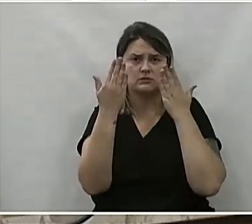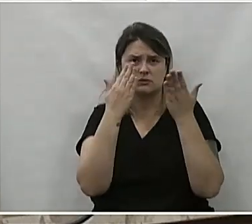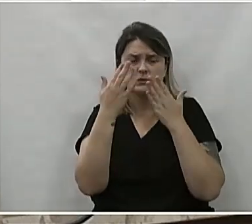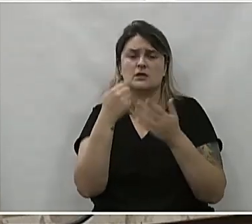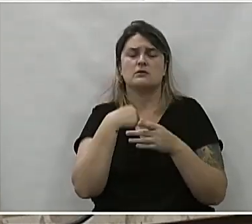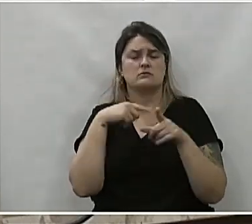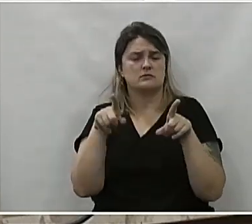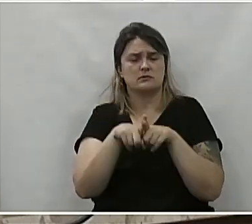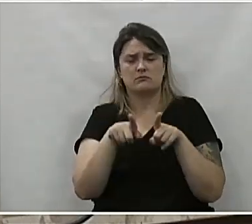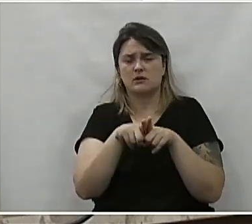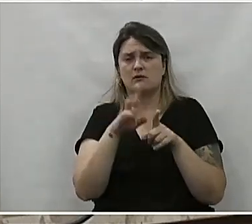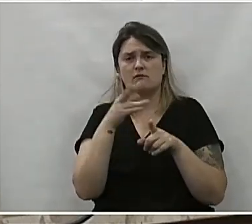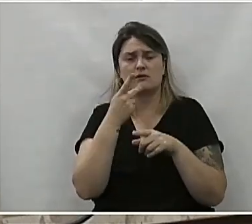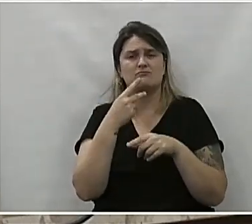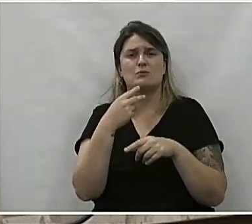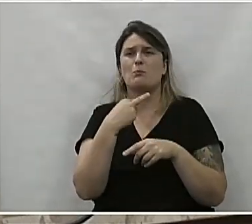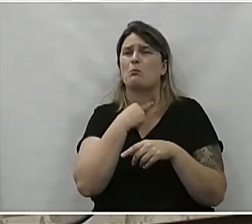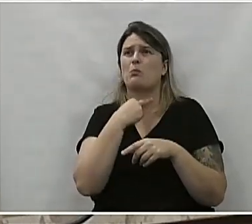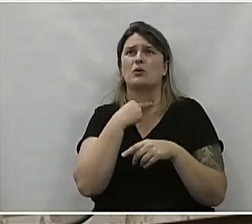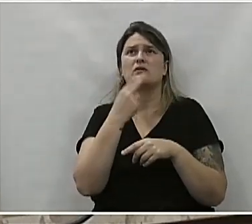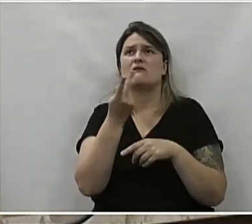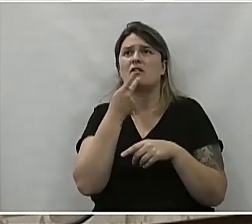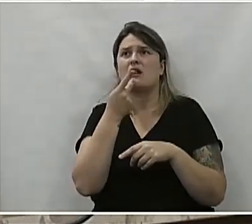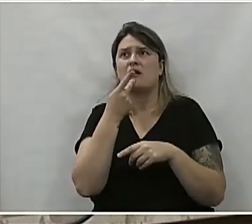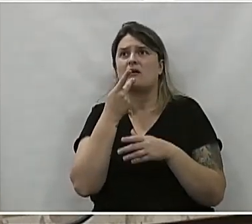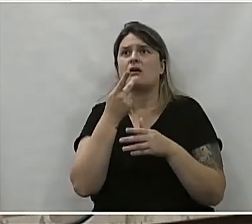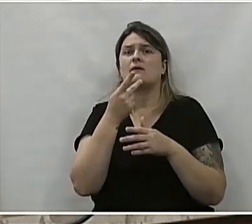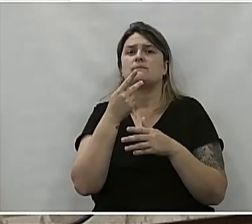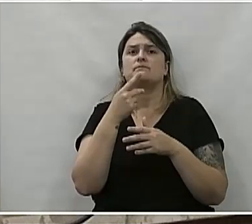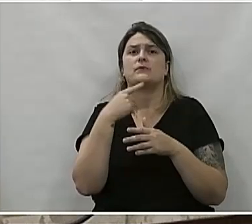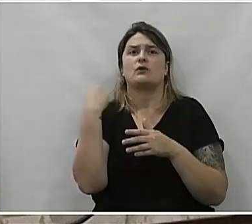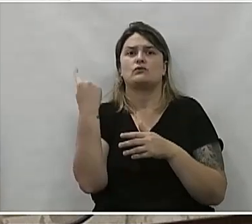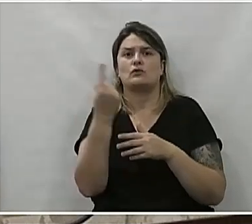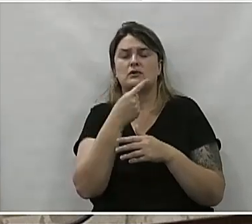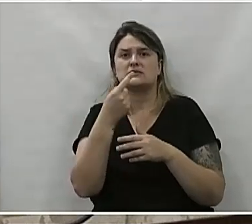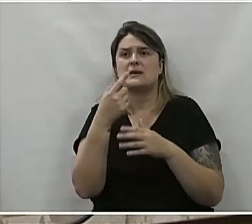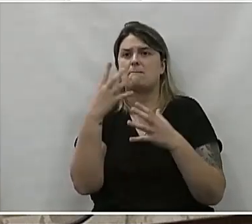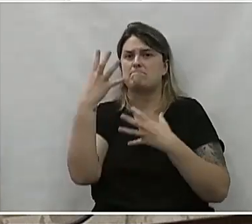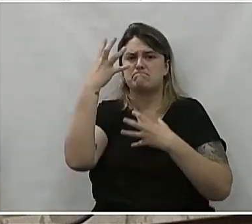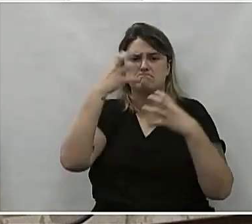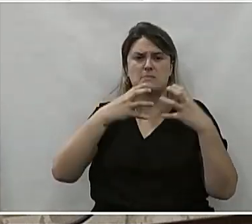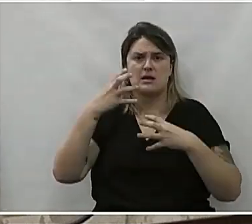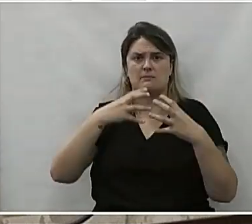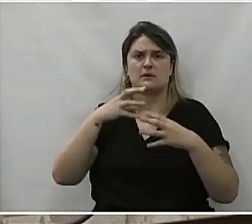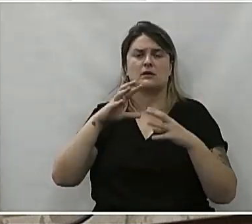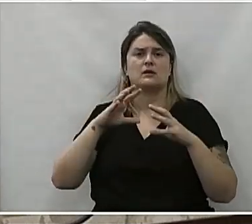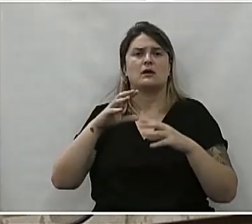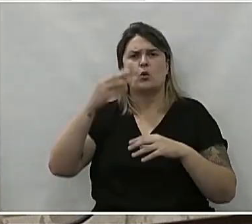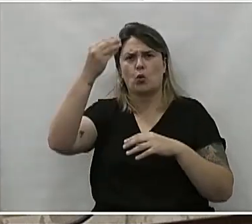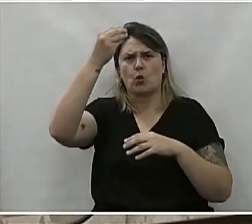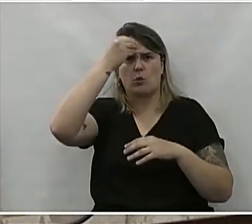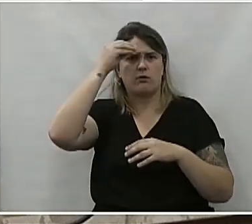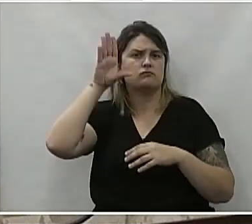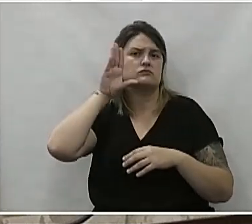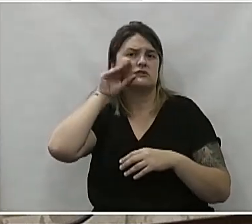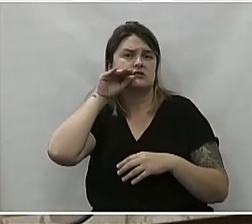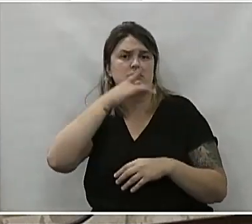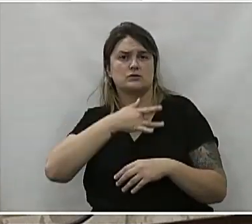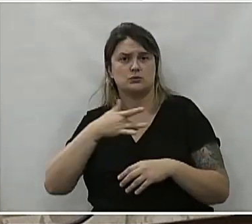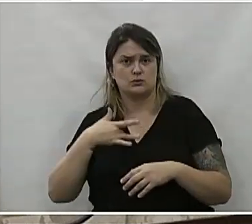E eu coloco aqui Também que é importante A gente não descontar A nossa frustração Em cima dos servidores Da saúde